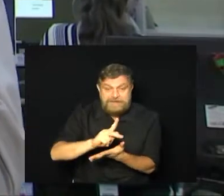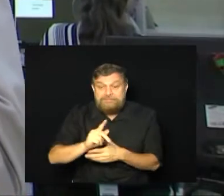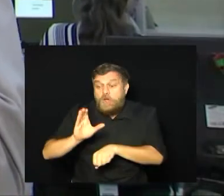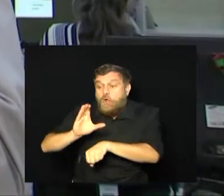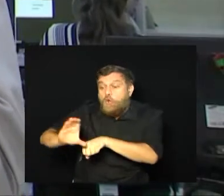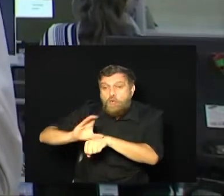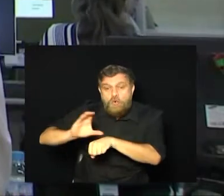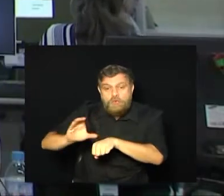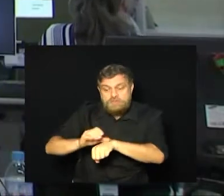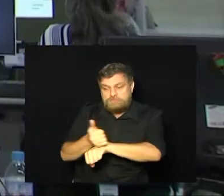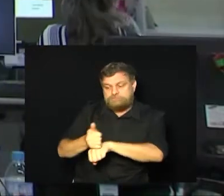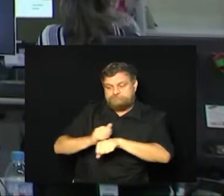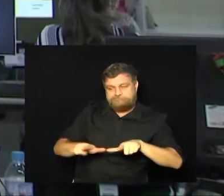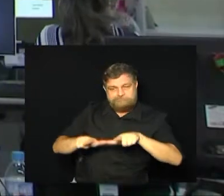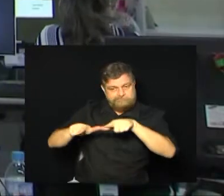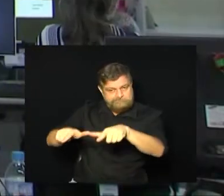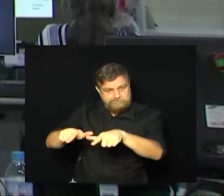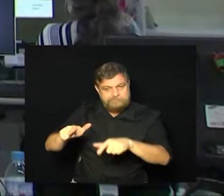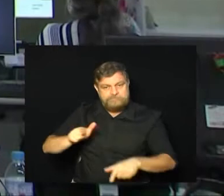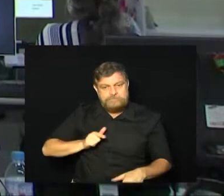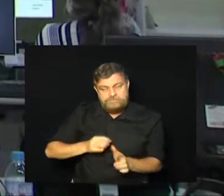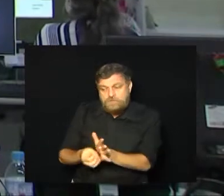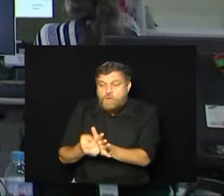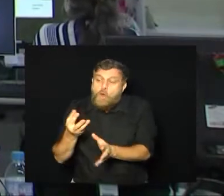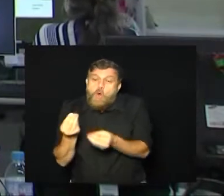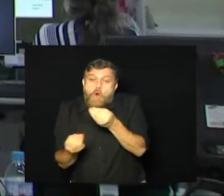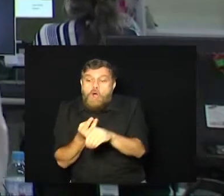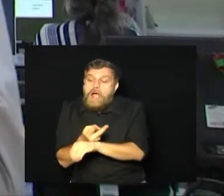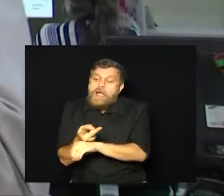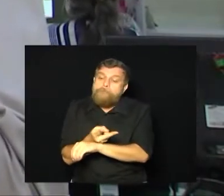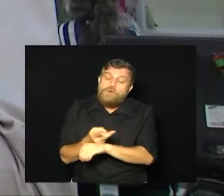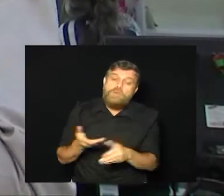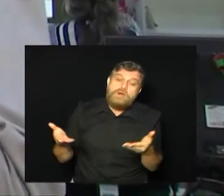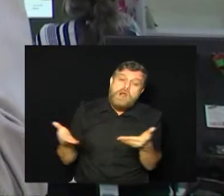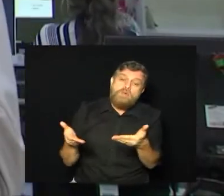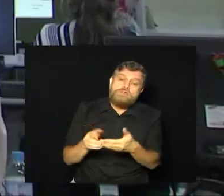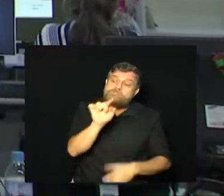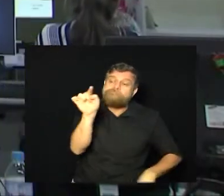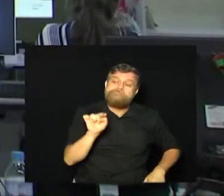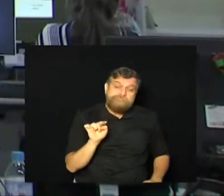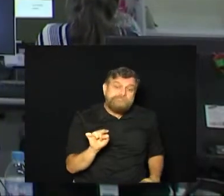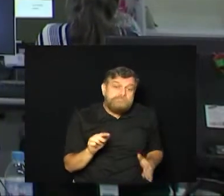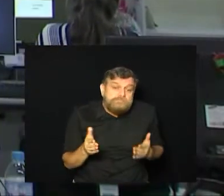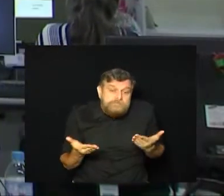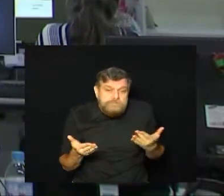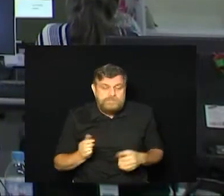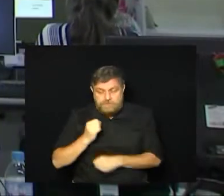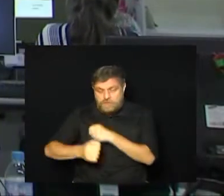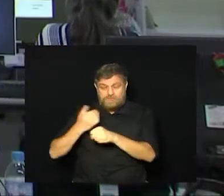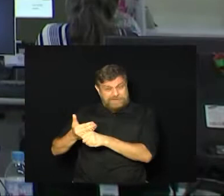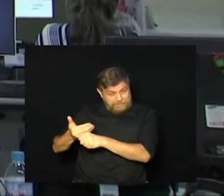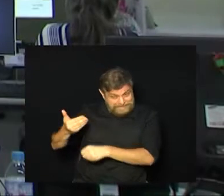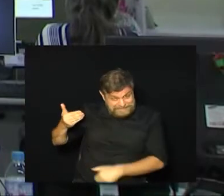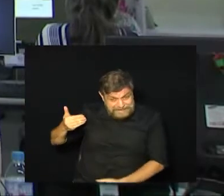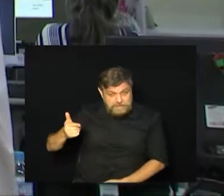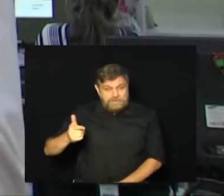cursos profissionalizantes e tudo mais. Como está essa procura hoje, por exemplo, secretário? Olha, no ano passado